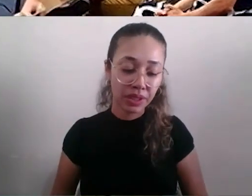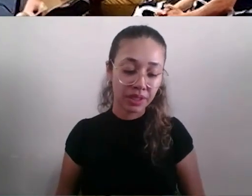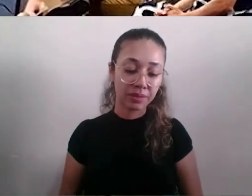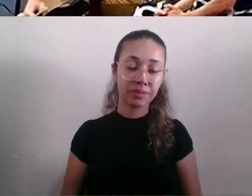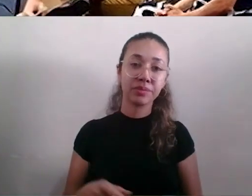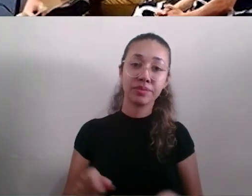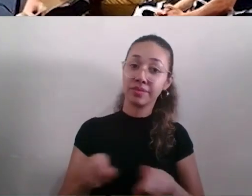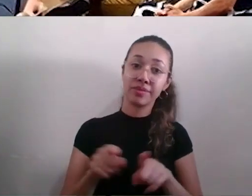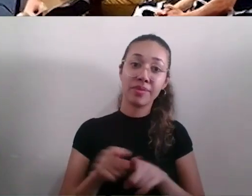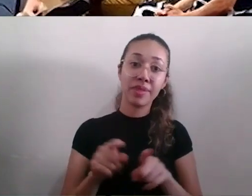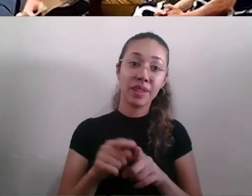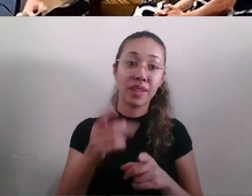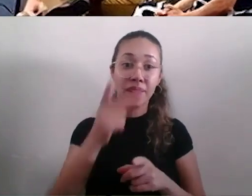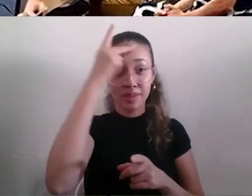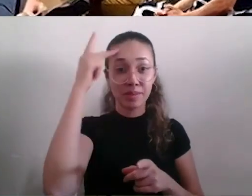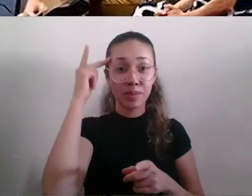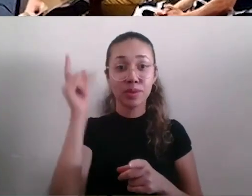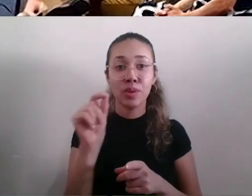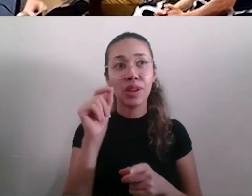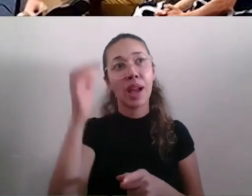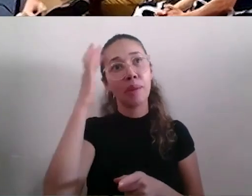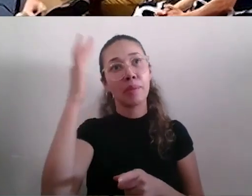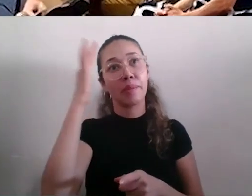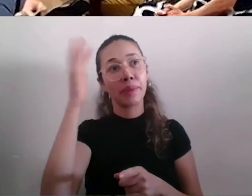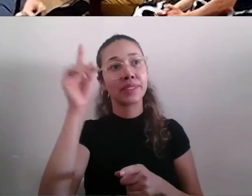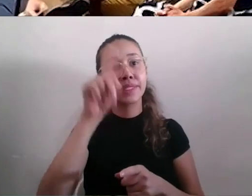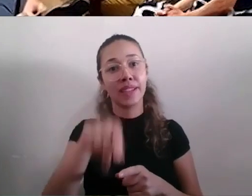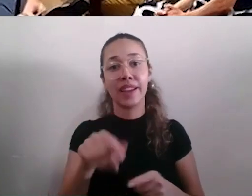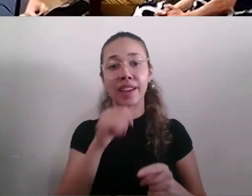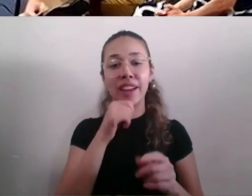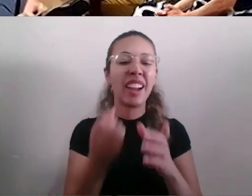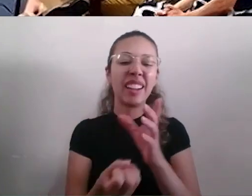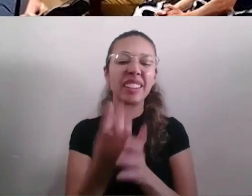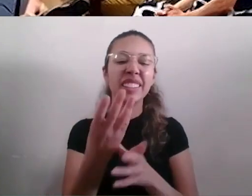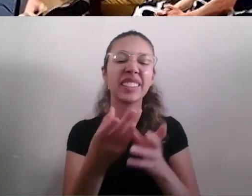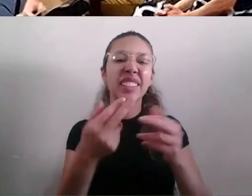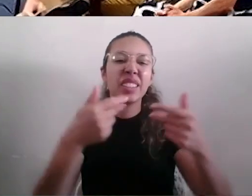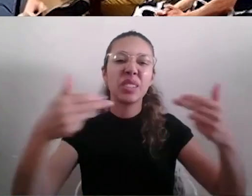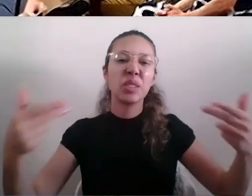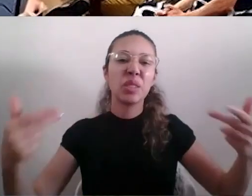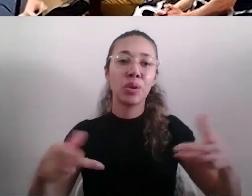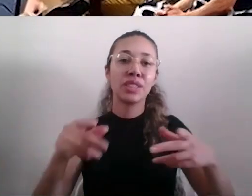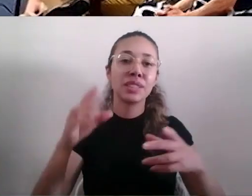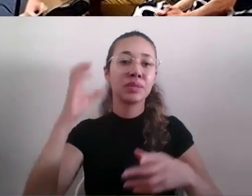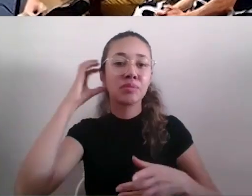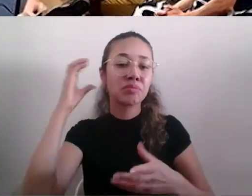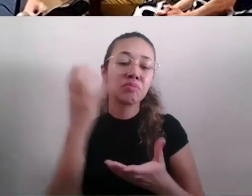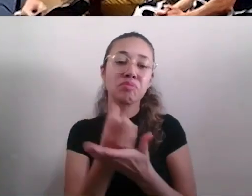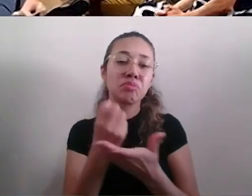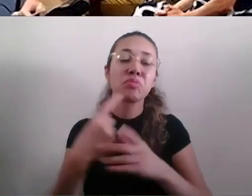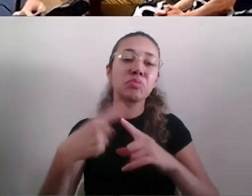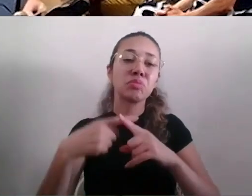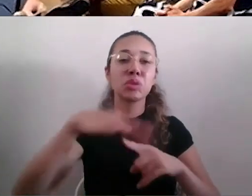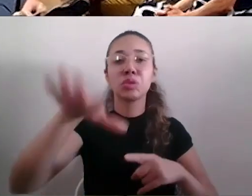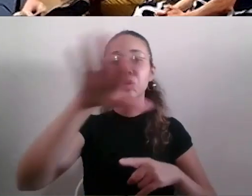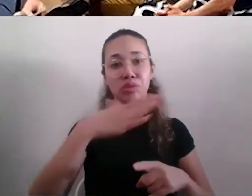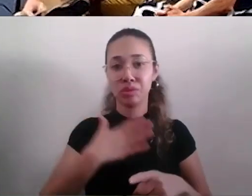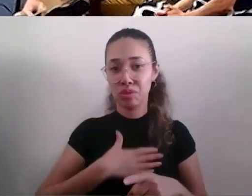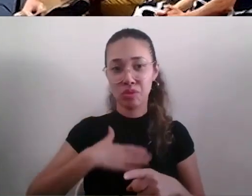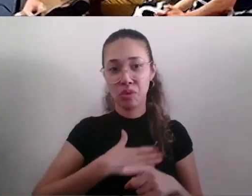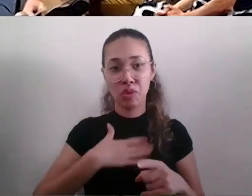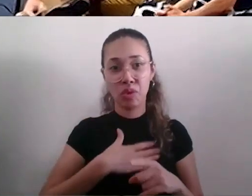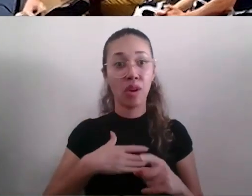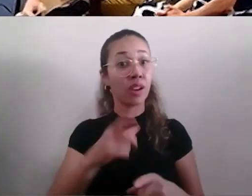dar fazer um programa aí para a maioria, porque a maioria está acostumada com isso. Não é, porque quando tem um produto